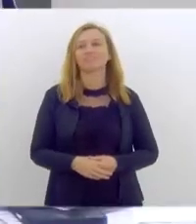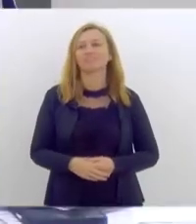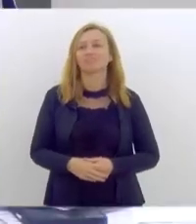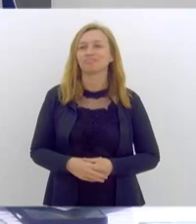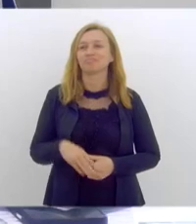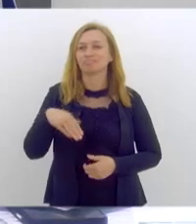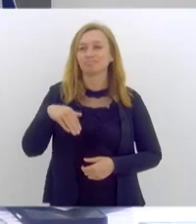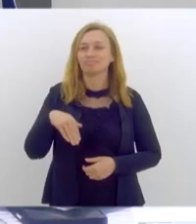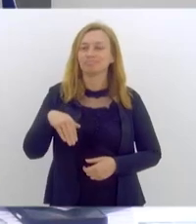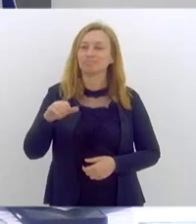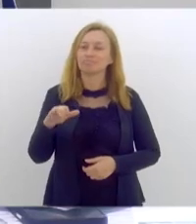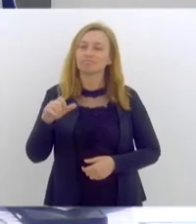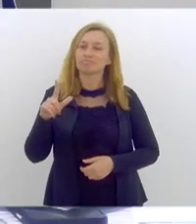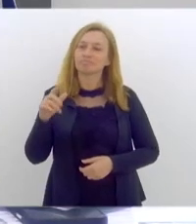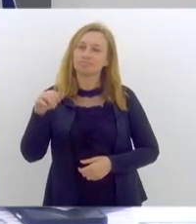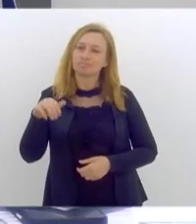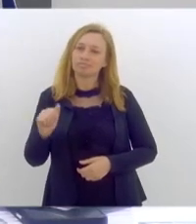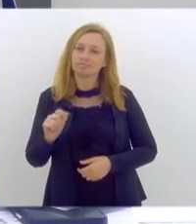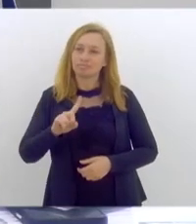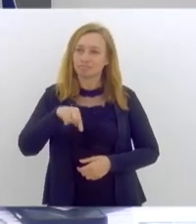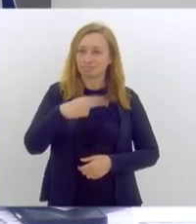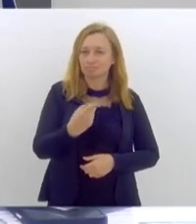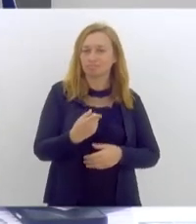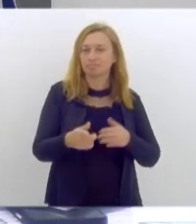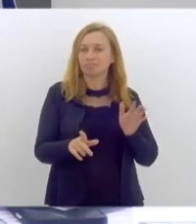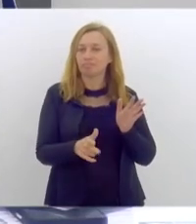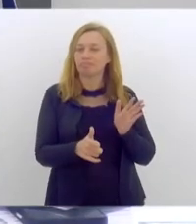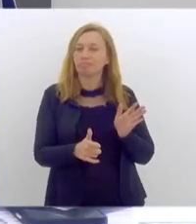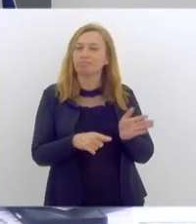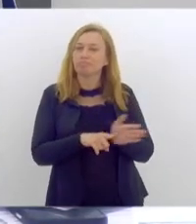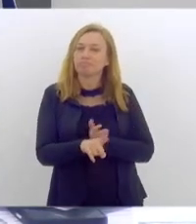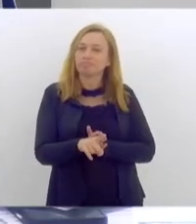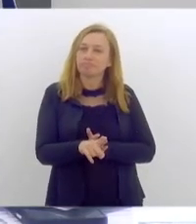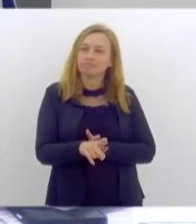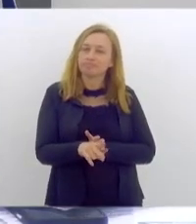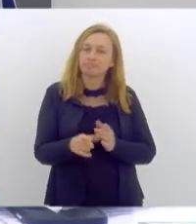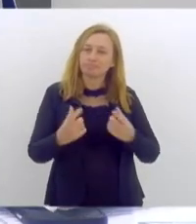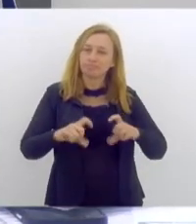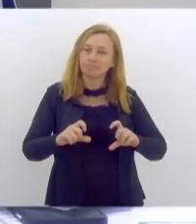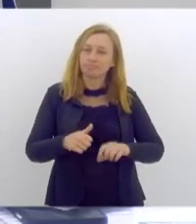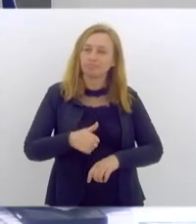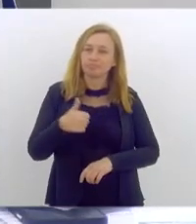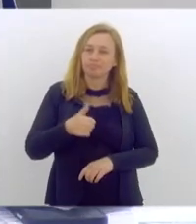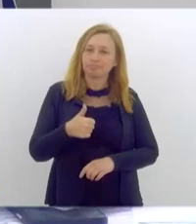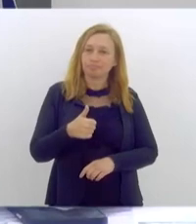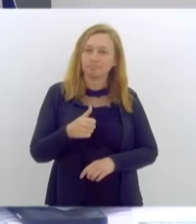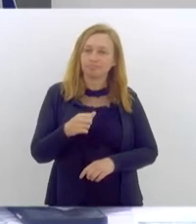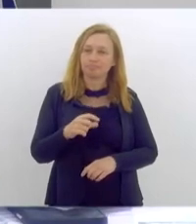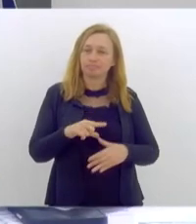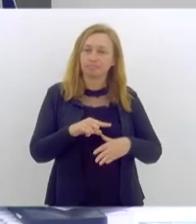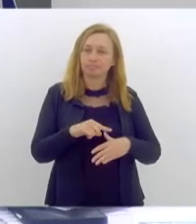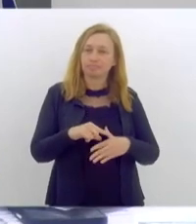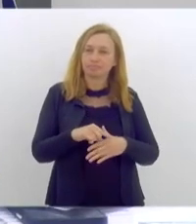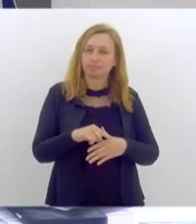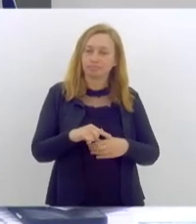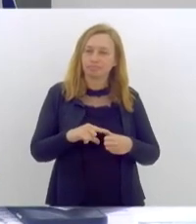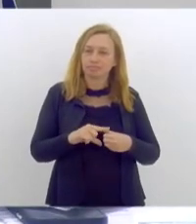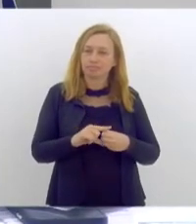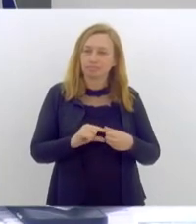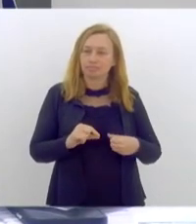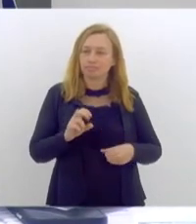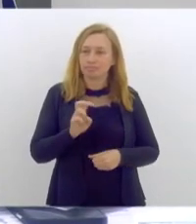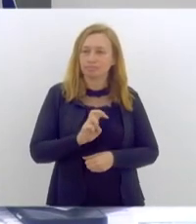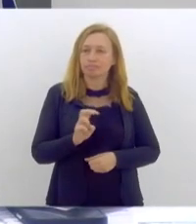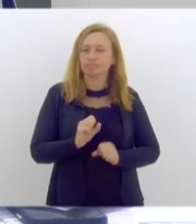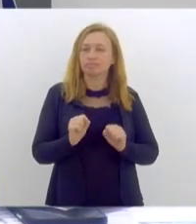porque é o seguinte que a outra pergunta era do parágrafo único do artigo quinto Então eu acho